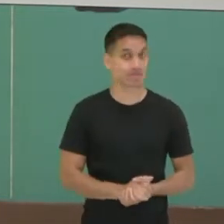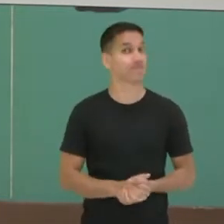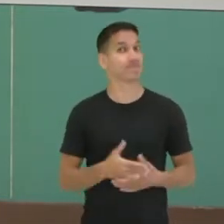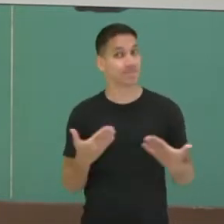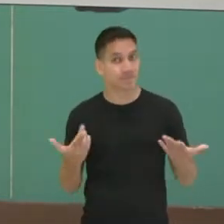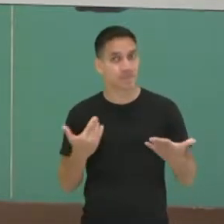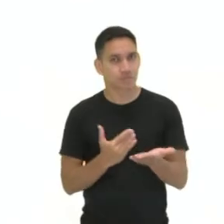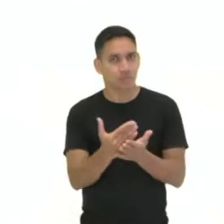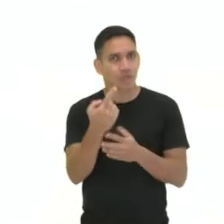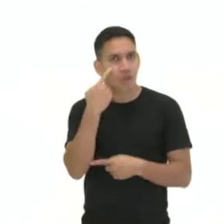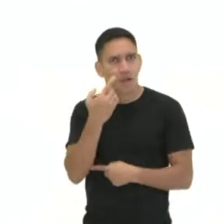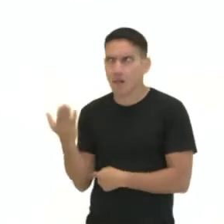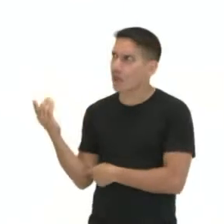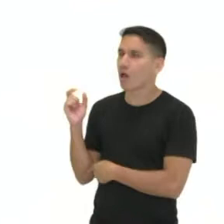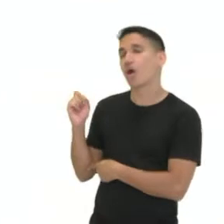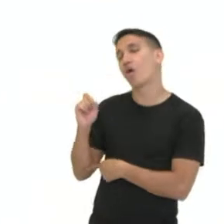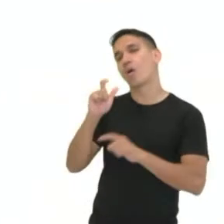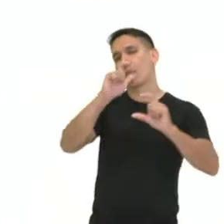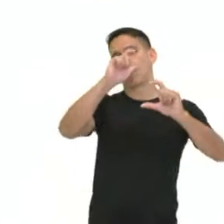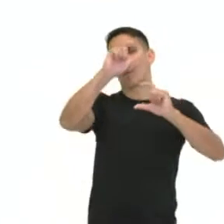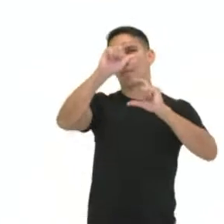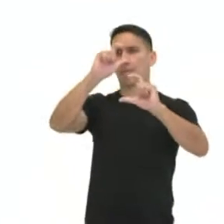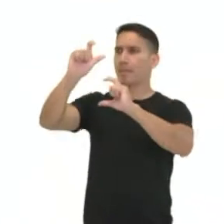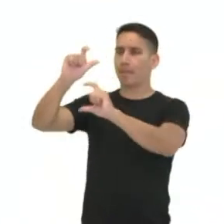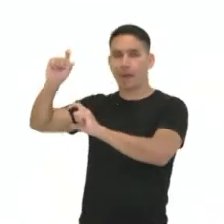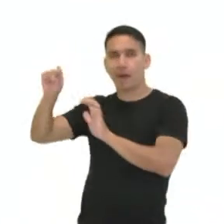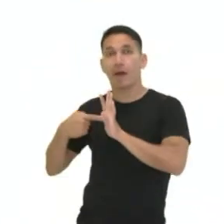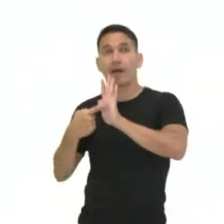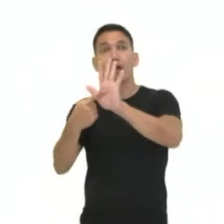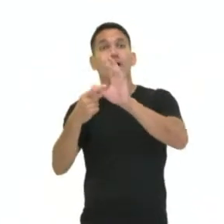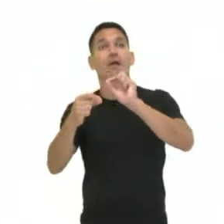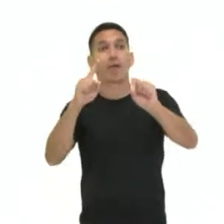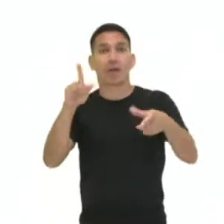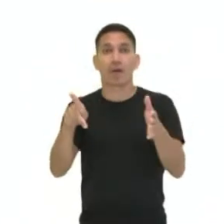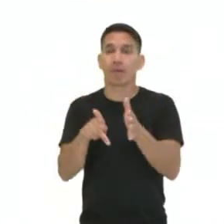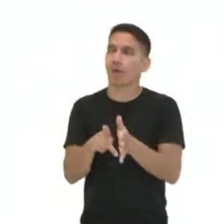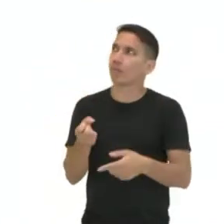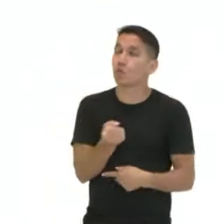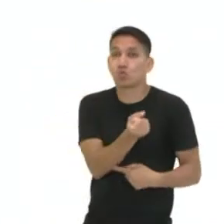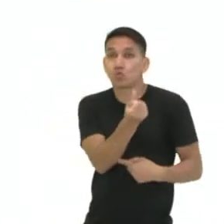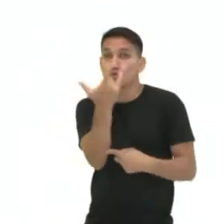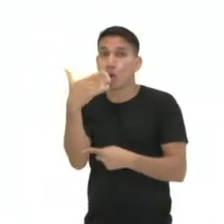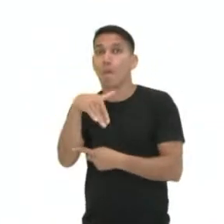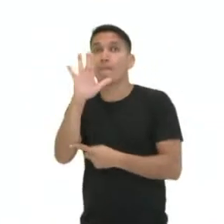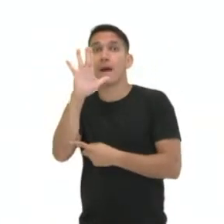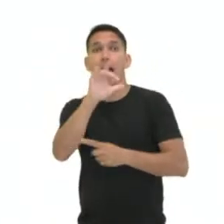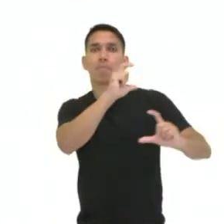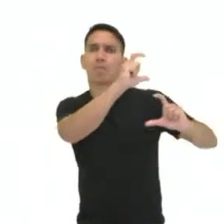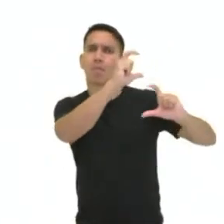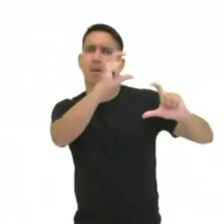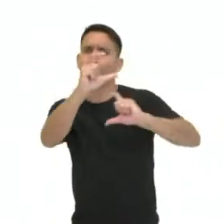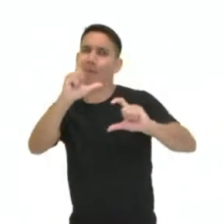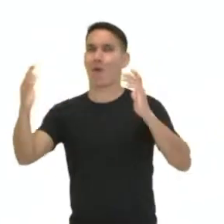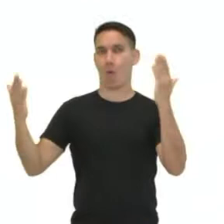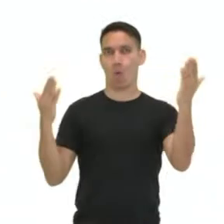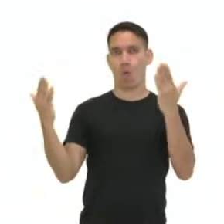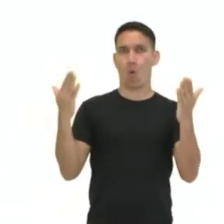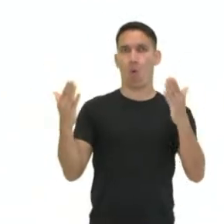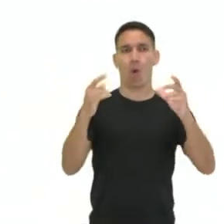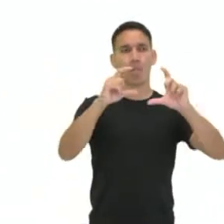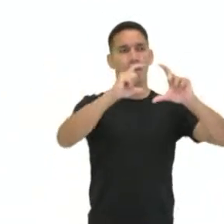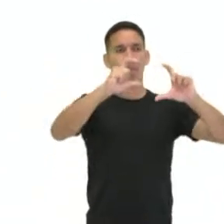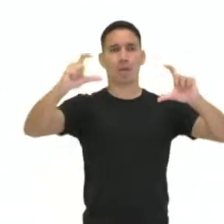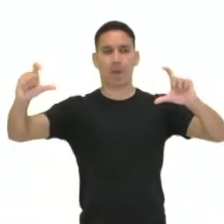Então, vamos ver aqui que as histórias em quadrinhos apresentam um número maior de quadrinhos se compararmos com as tirinhas e com